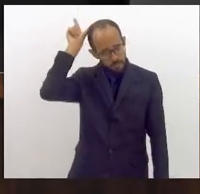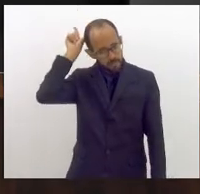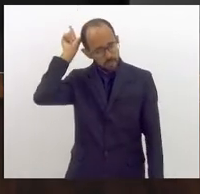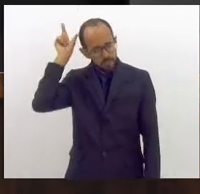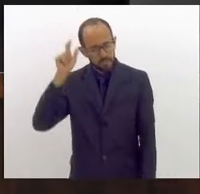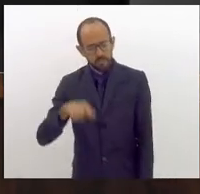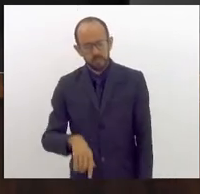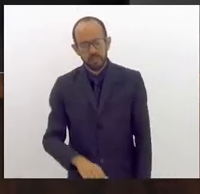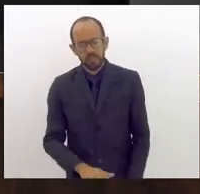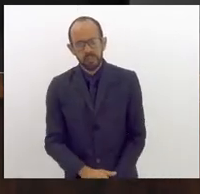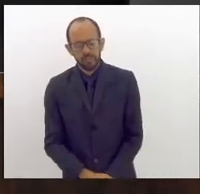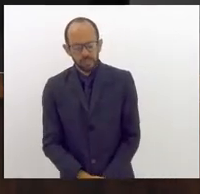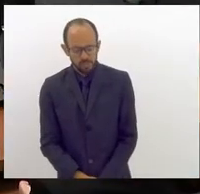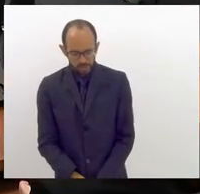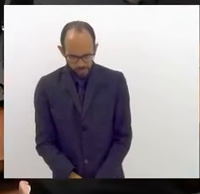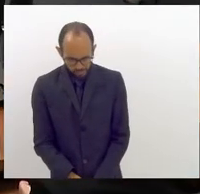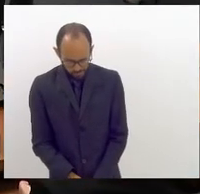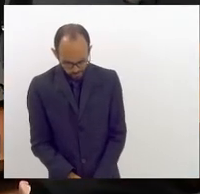Paulo